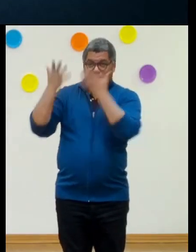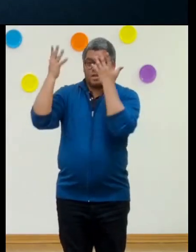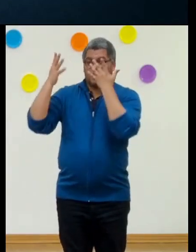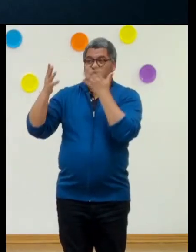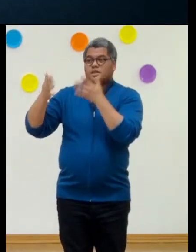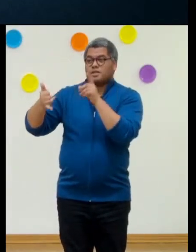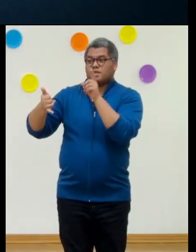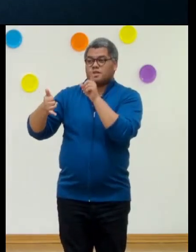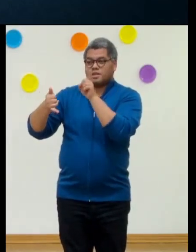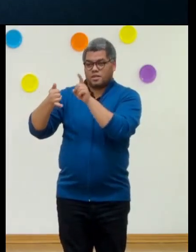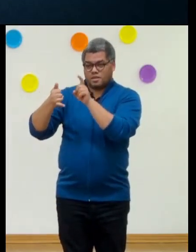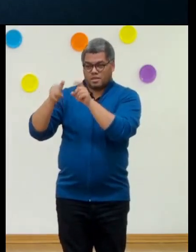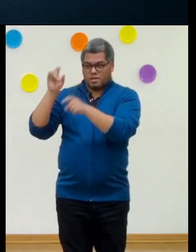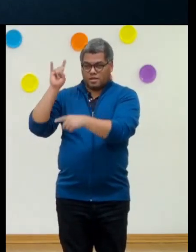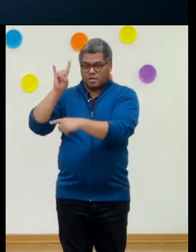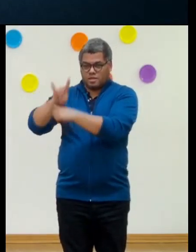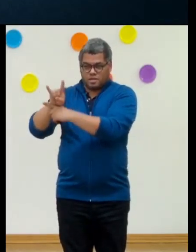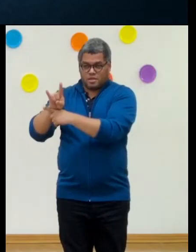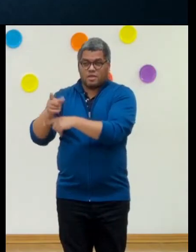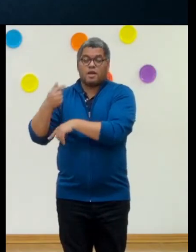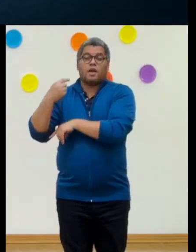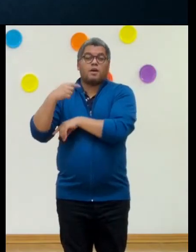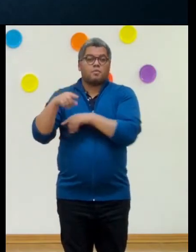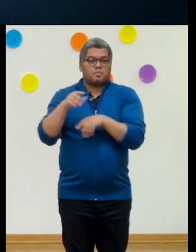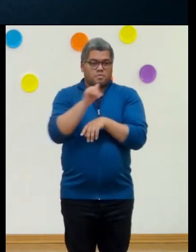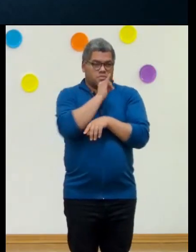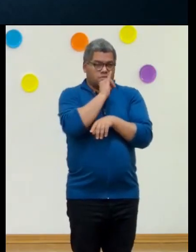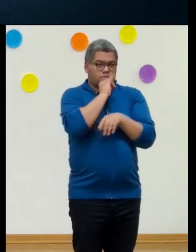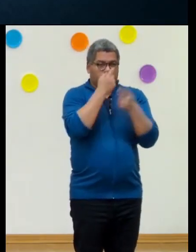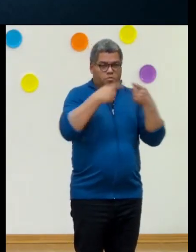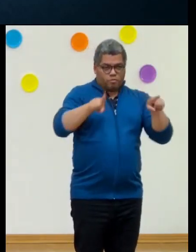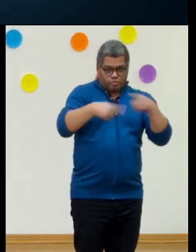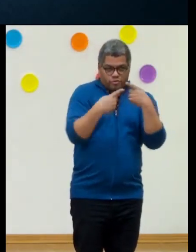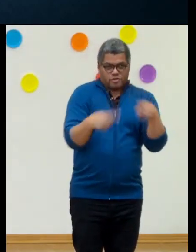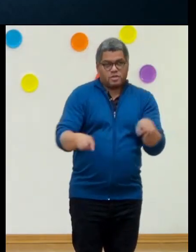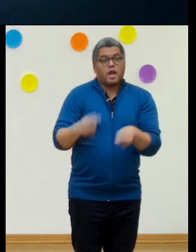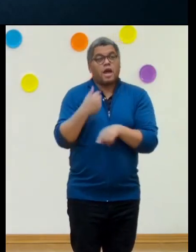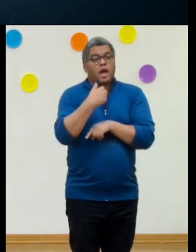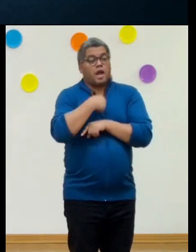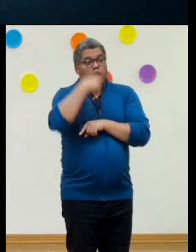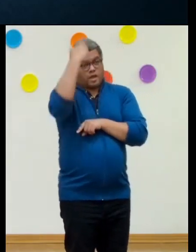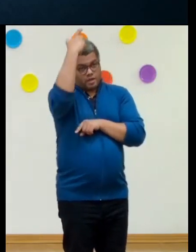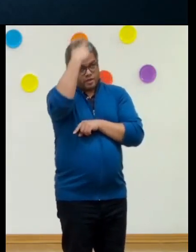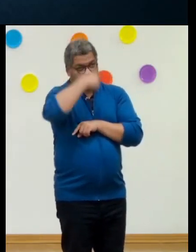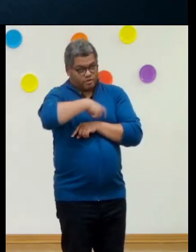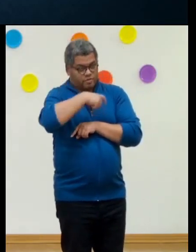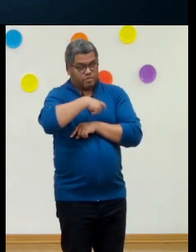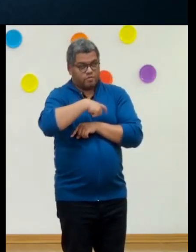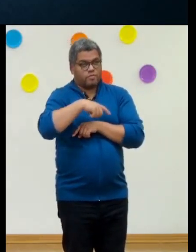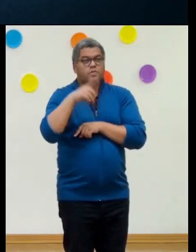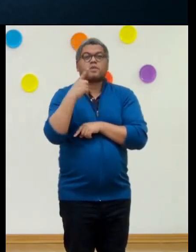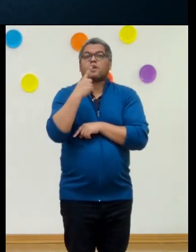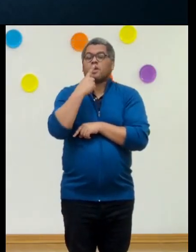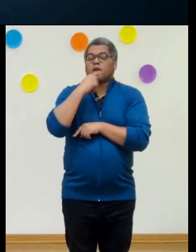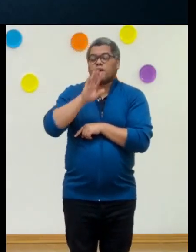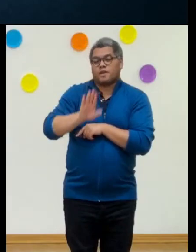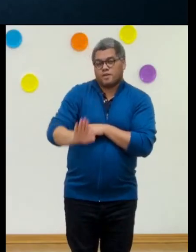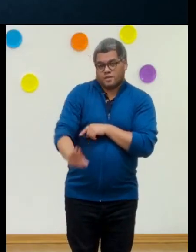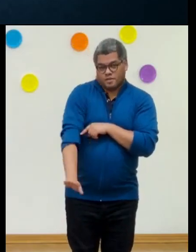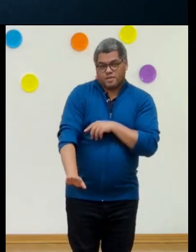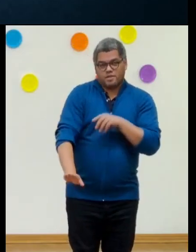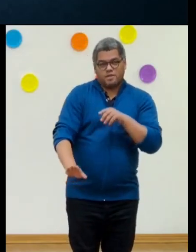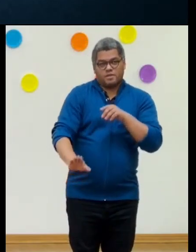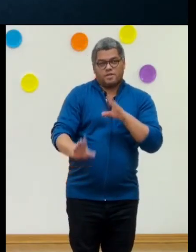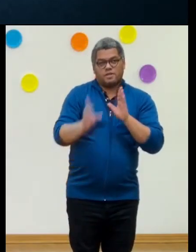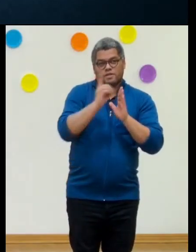coisa? Música. Eu sou dos anos 90, nasci nos 80, mas a minha infância foi nos anos 90, ouvindo pagode. Tá, você vai